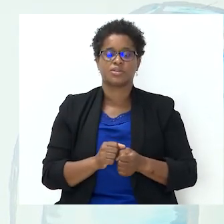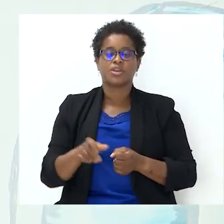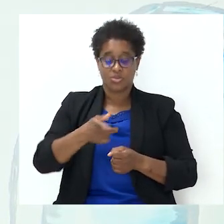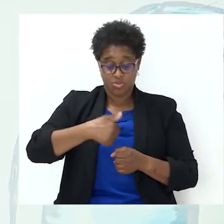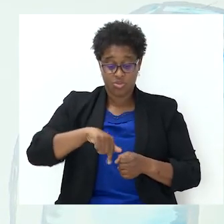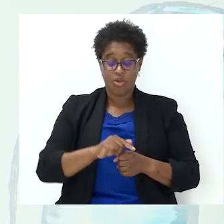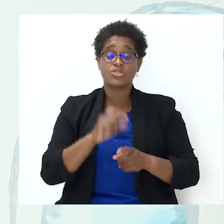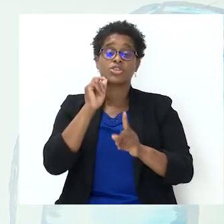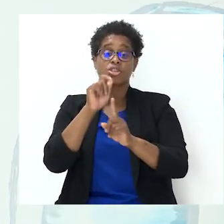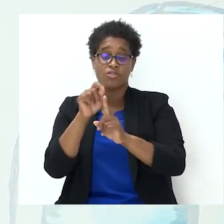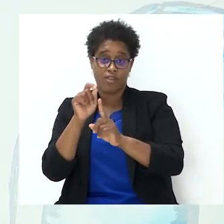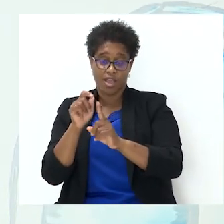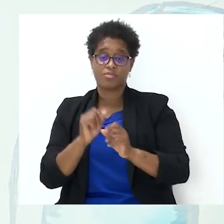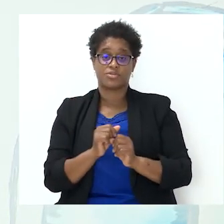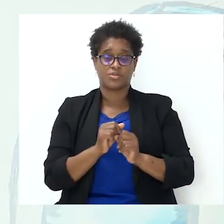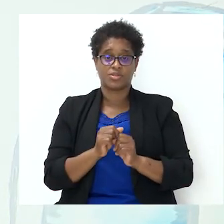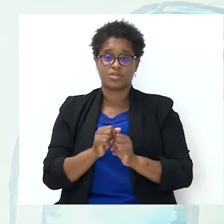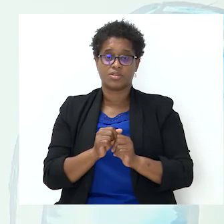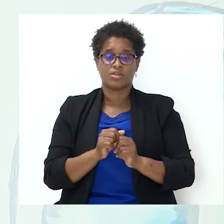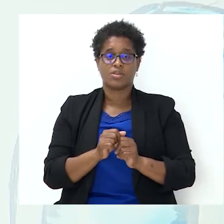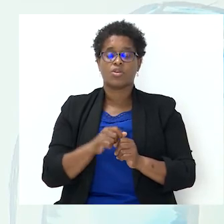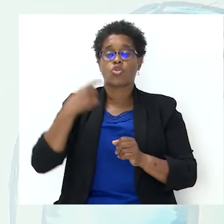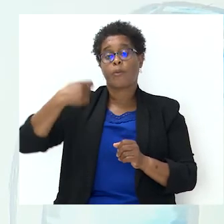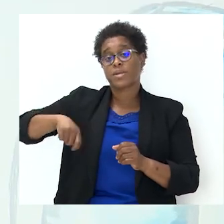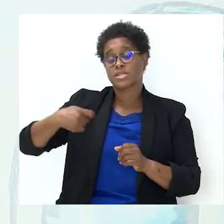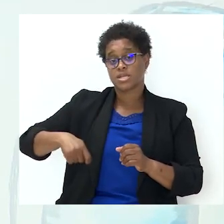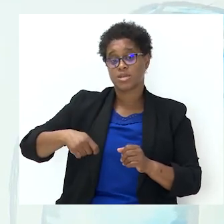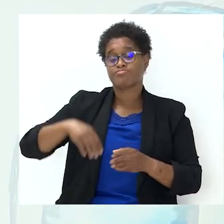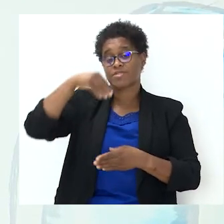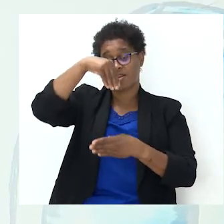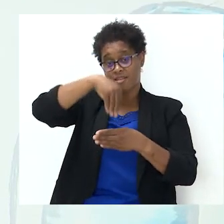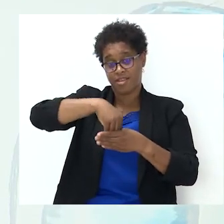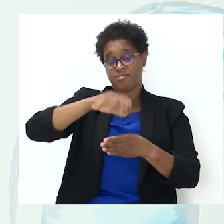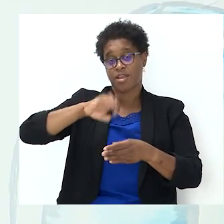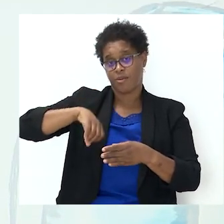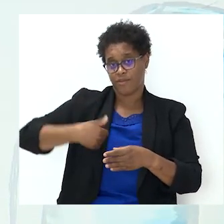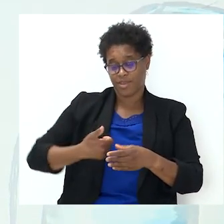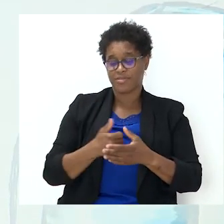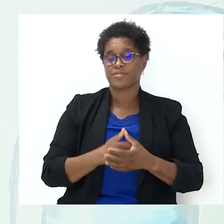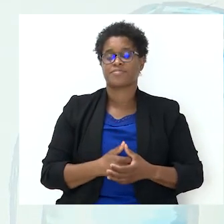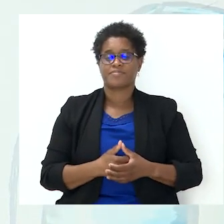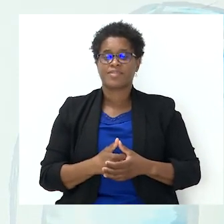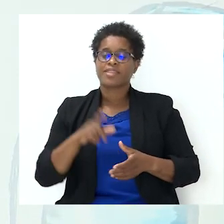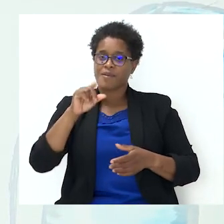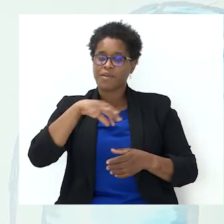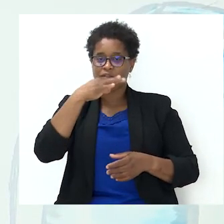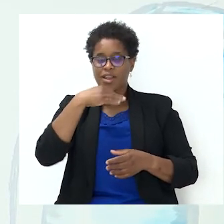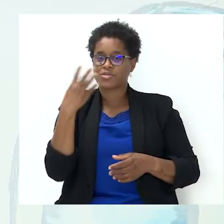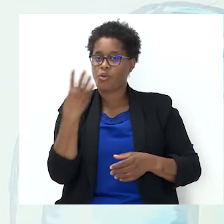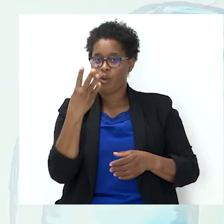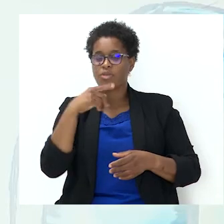Nós identificamos os presidentes eleitos em Cabo Verde. Falamos de